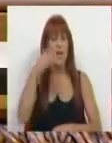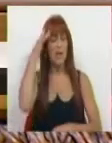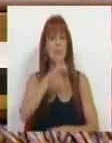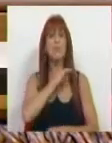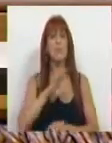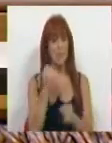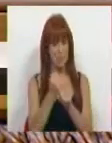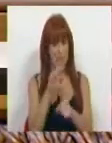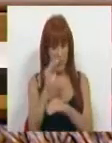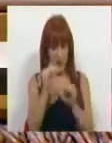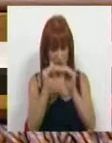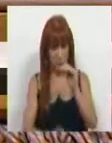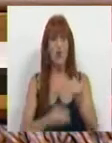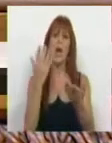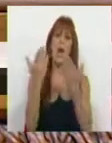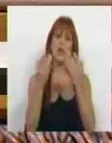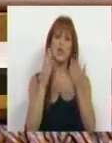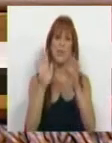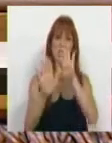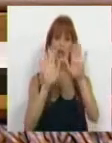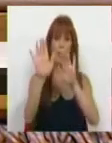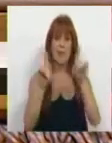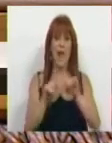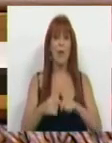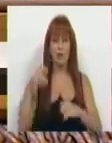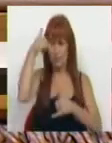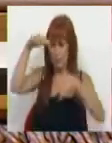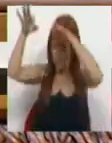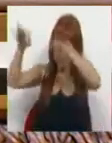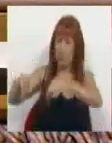trabalho de menores em espetáculos taurumáticos é uma